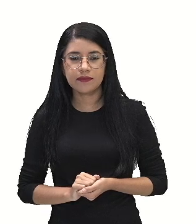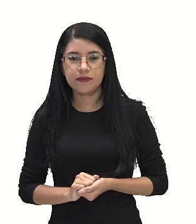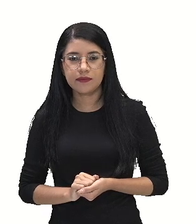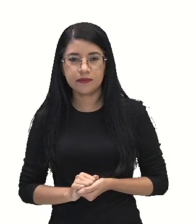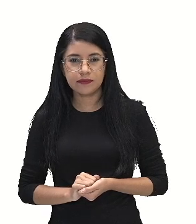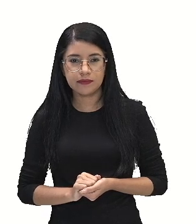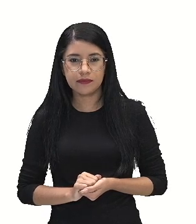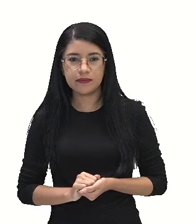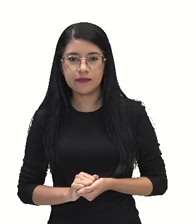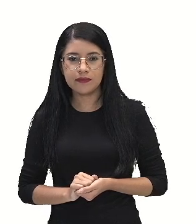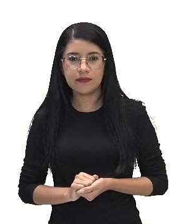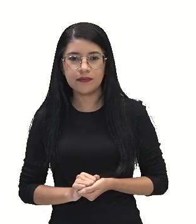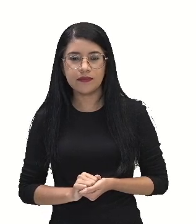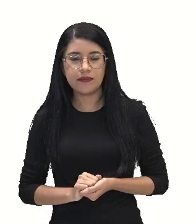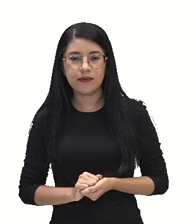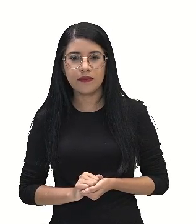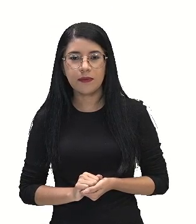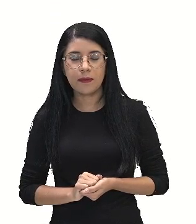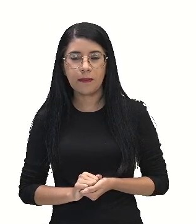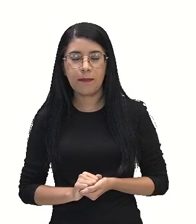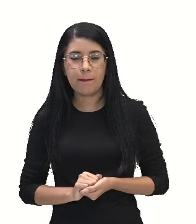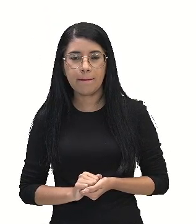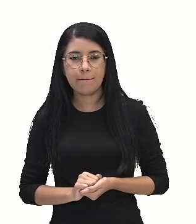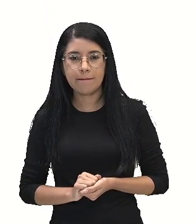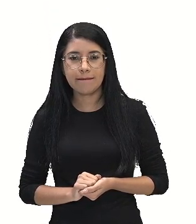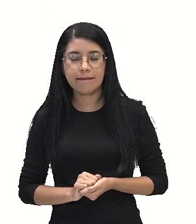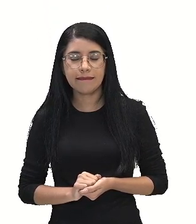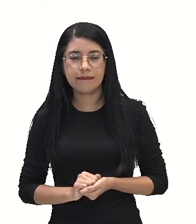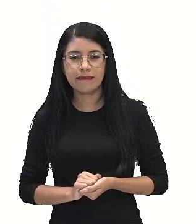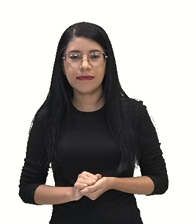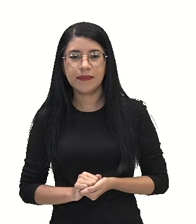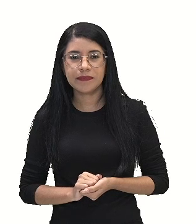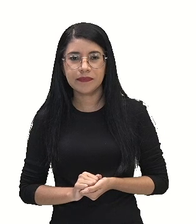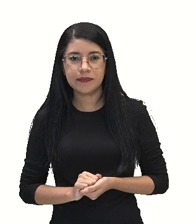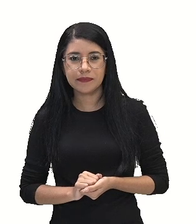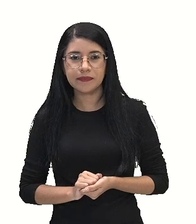1 sobre 2. Muito bem.